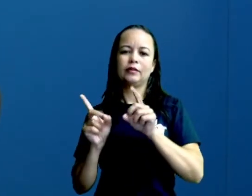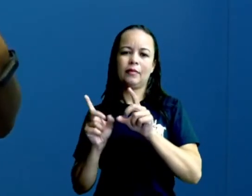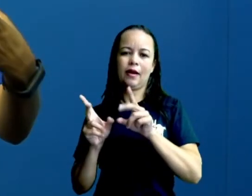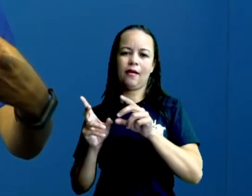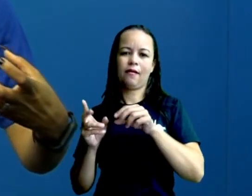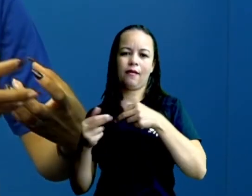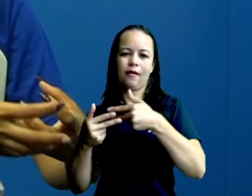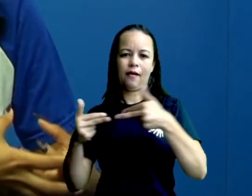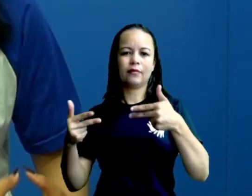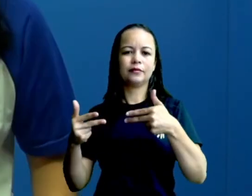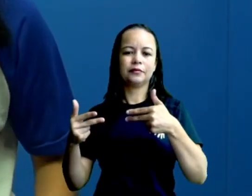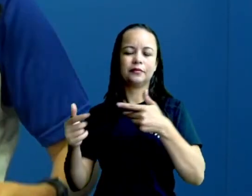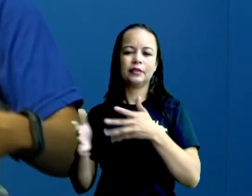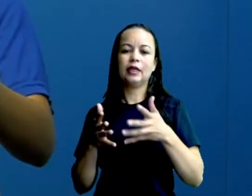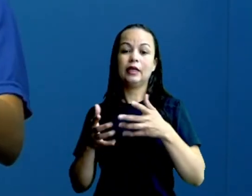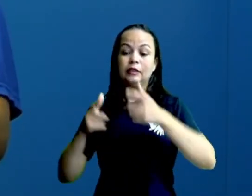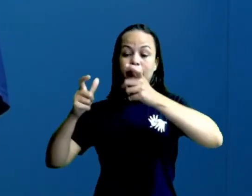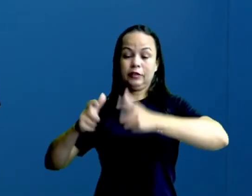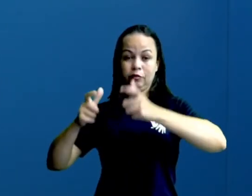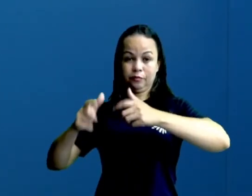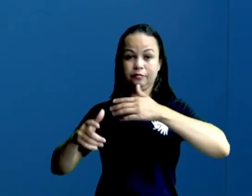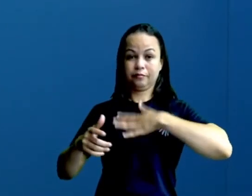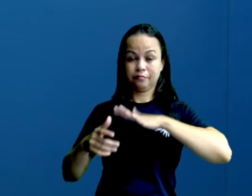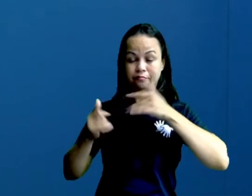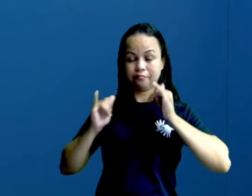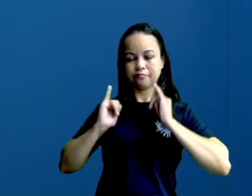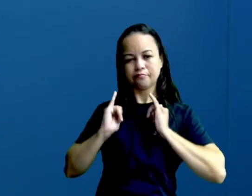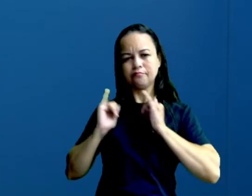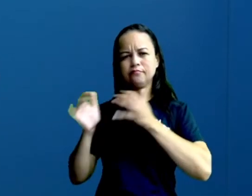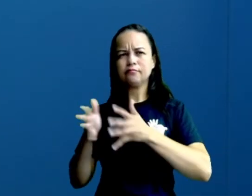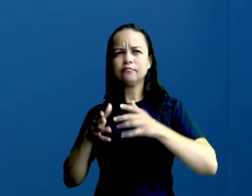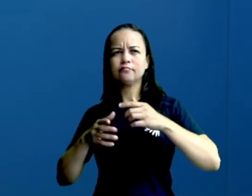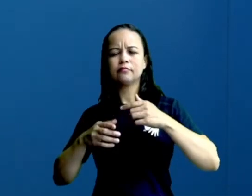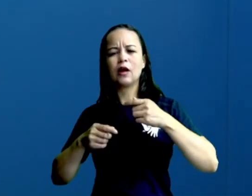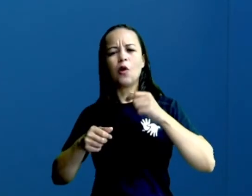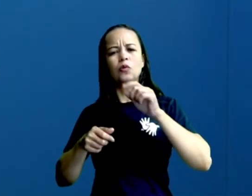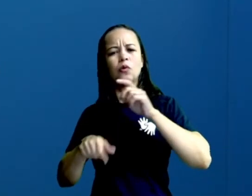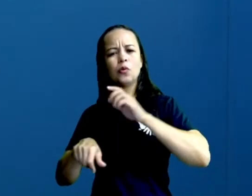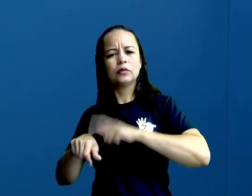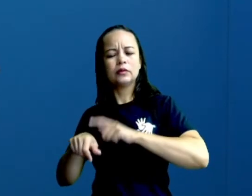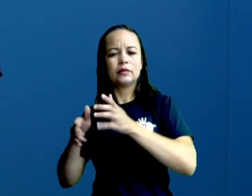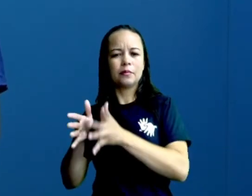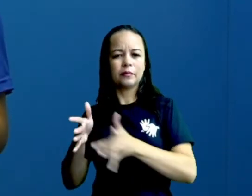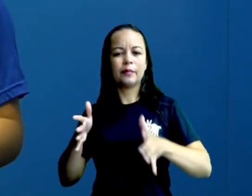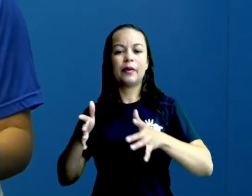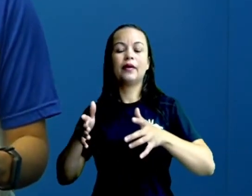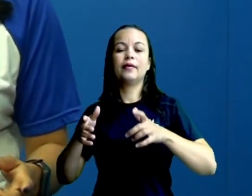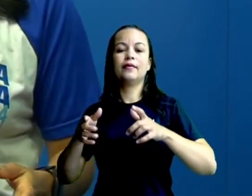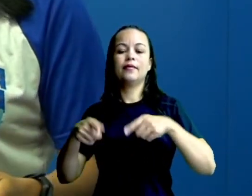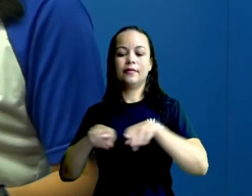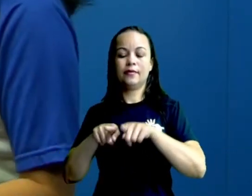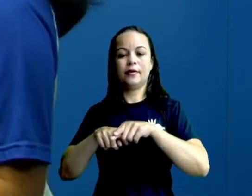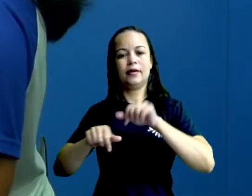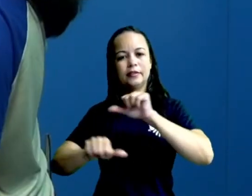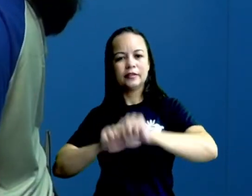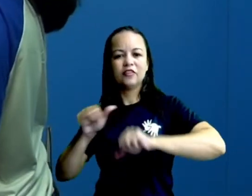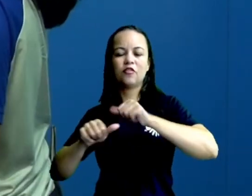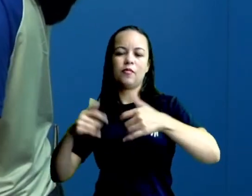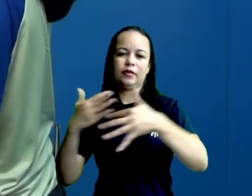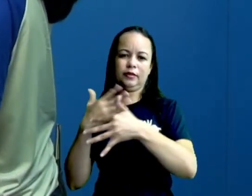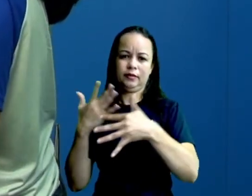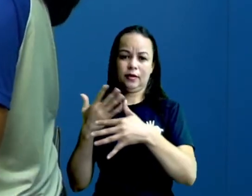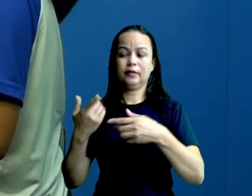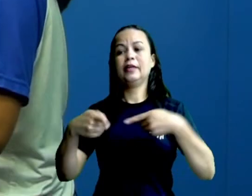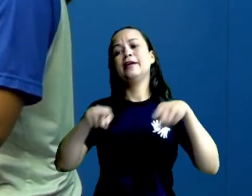Então, esses locais de repouso, com o tempo, também iria se tornar uma cidade. E olha aqui com os